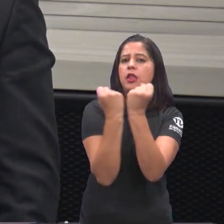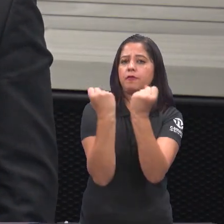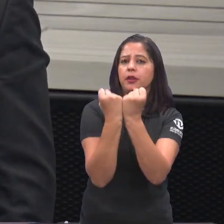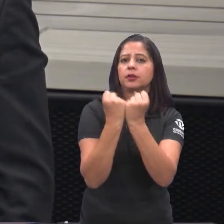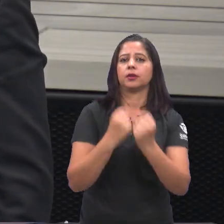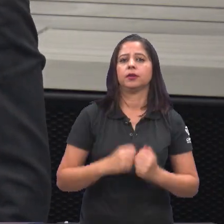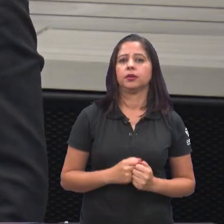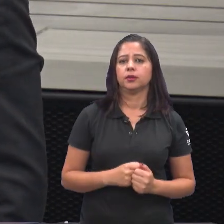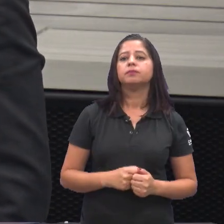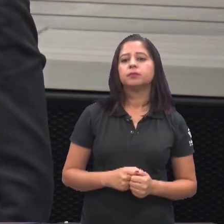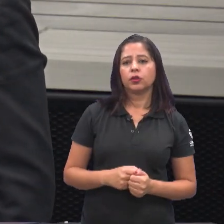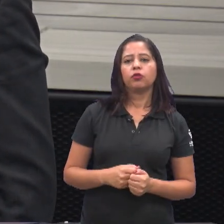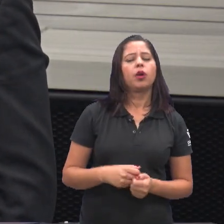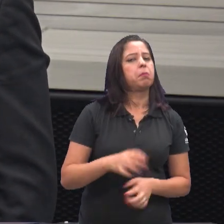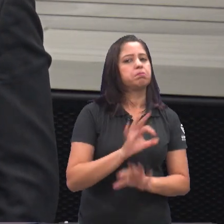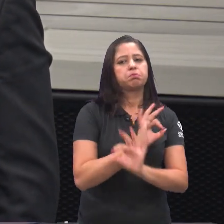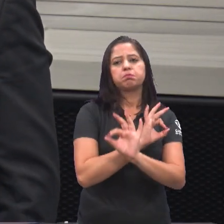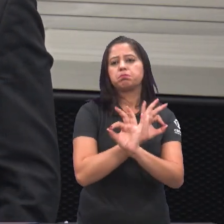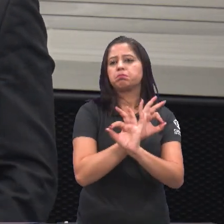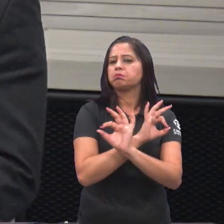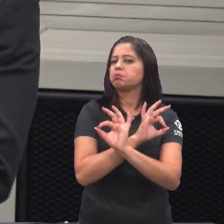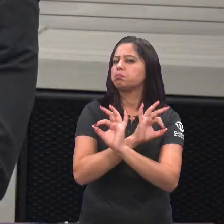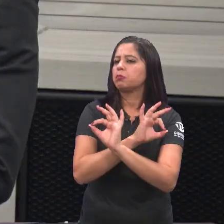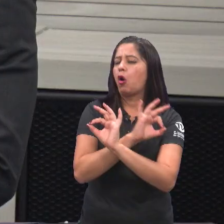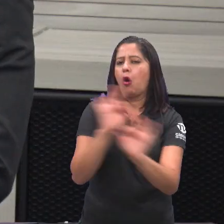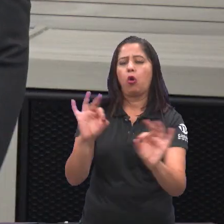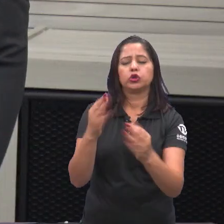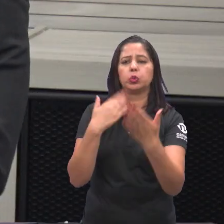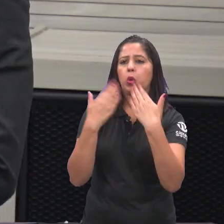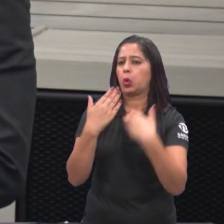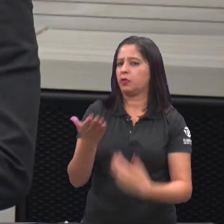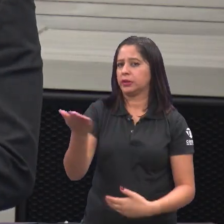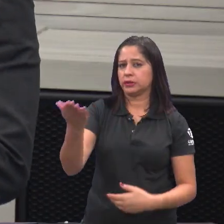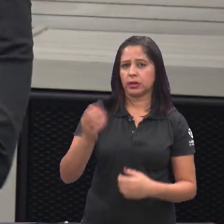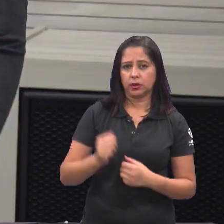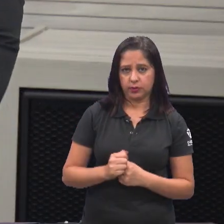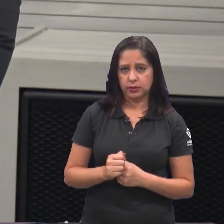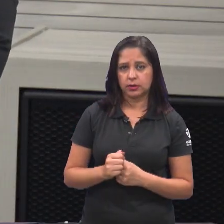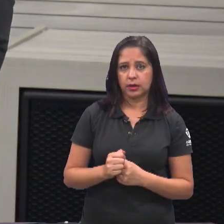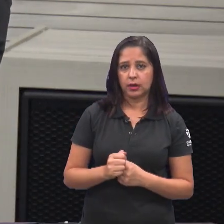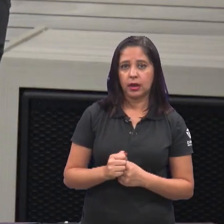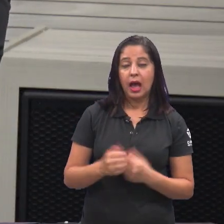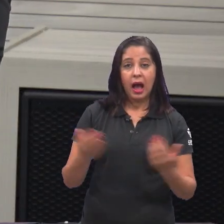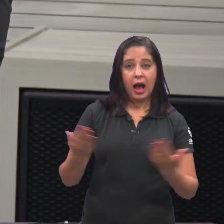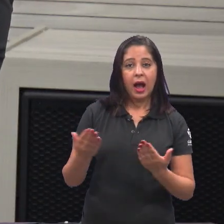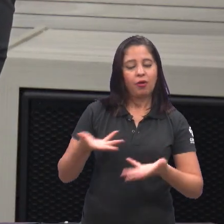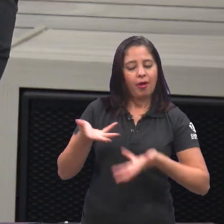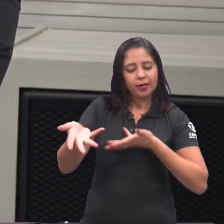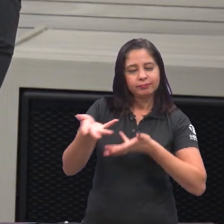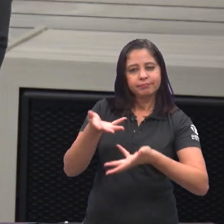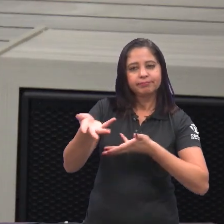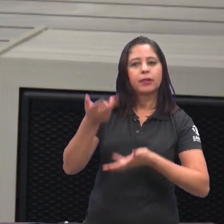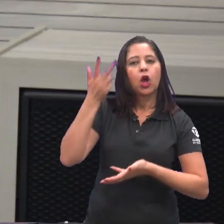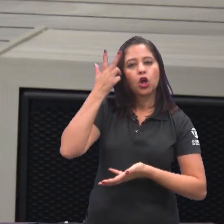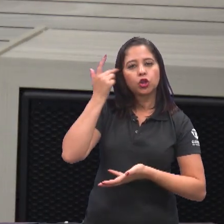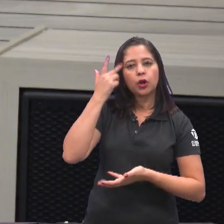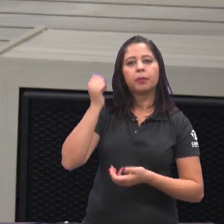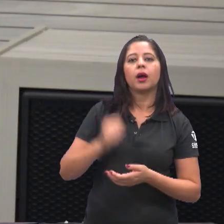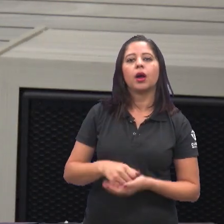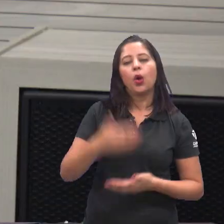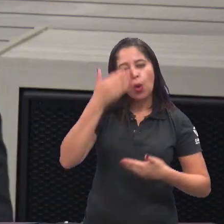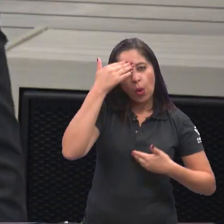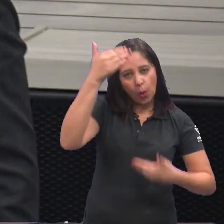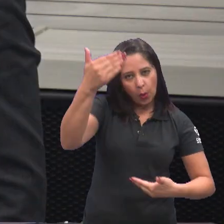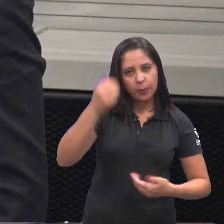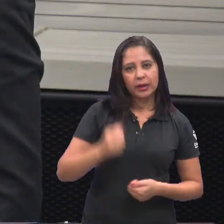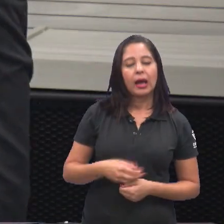Então, foi ótimo estar com Vossa Excelência hoje e a gente voltar à normalidade aqui desse plenário. Presidente, muito obrigado aí